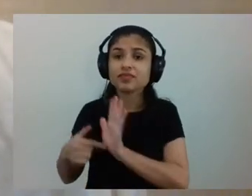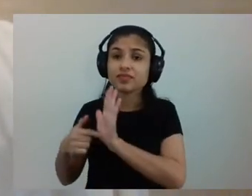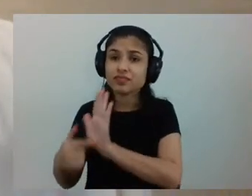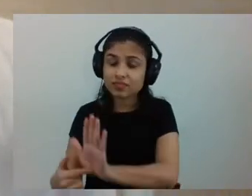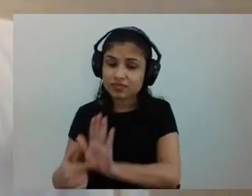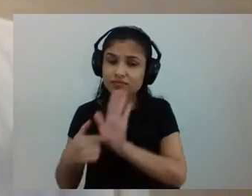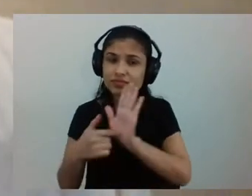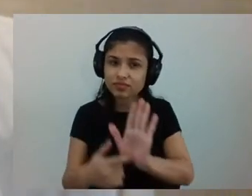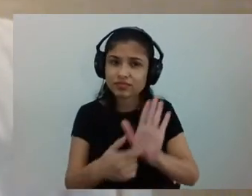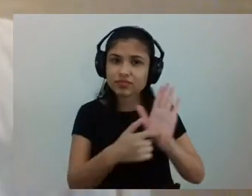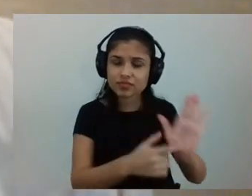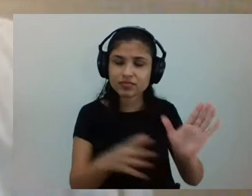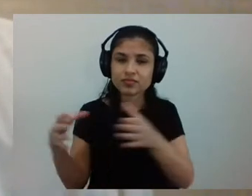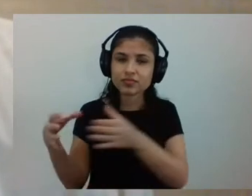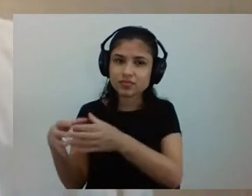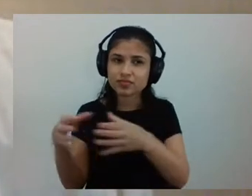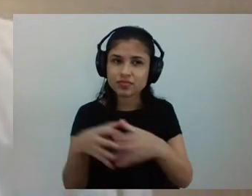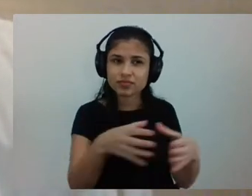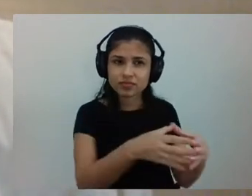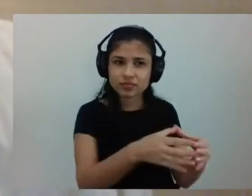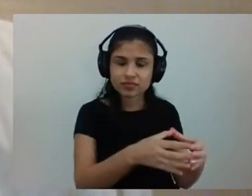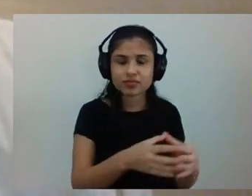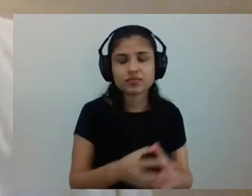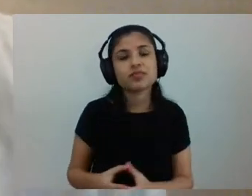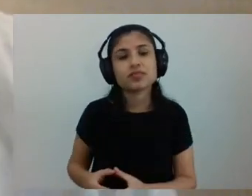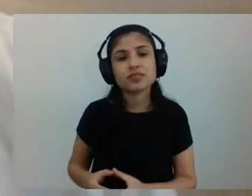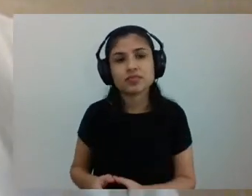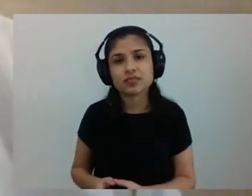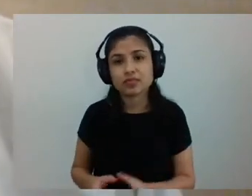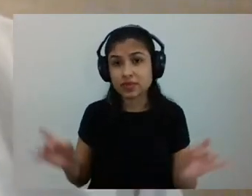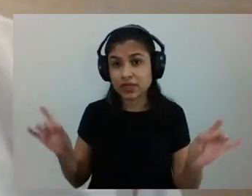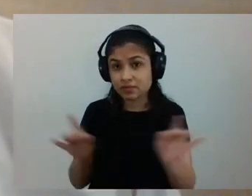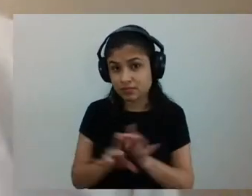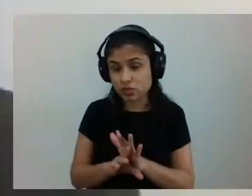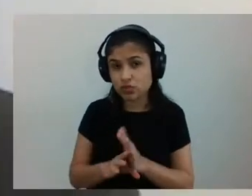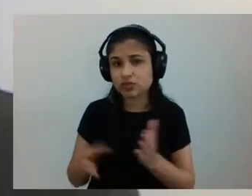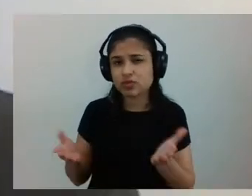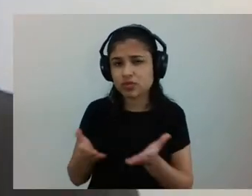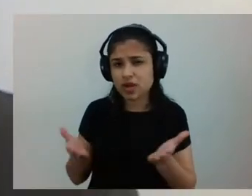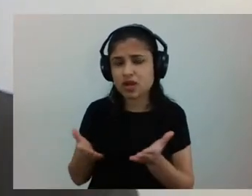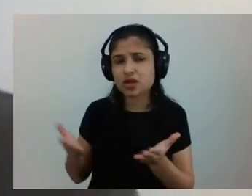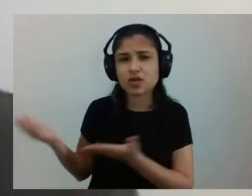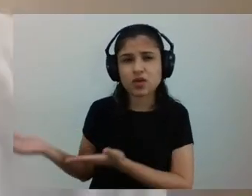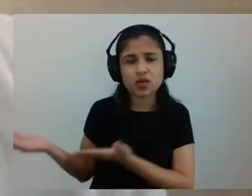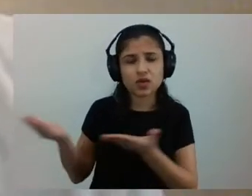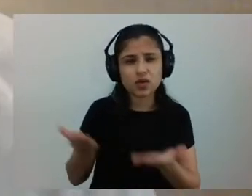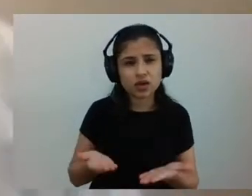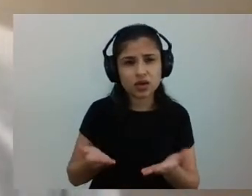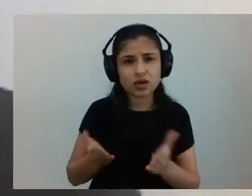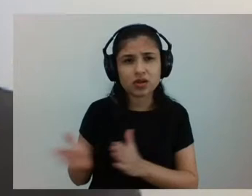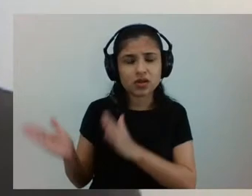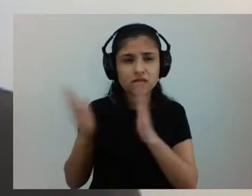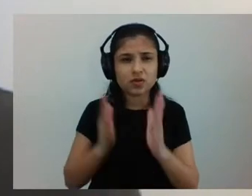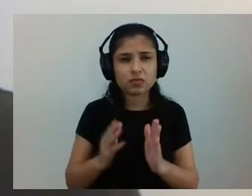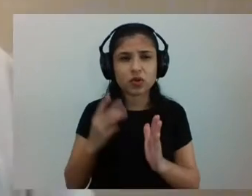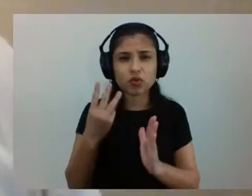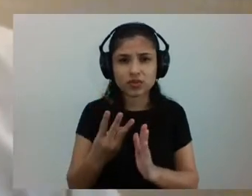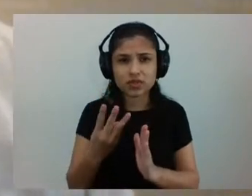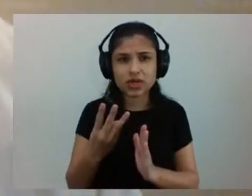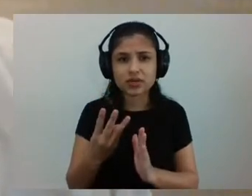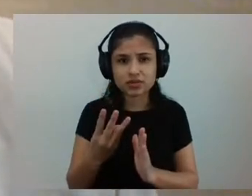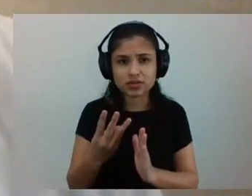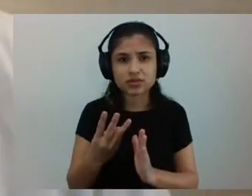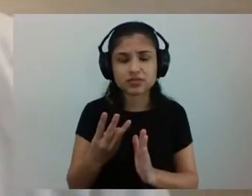cartas-programa, nós passamos, então, ao bloco 3, e